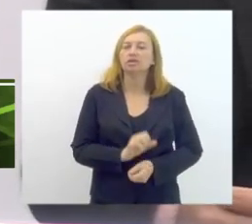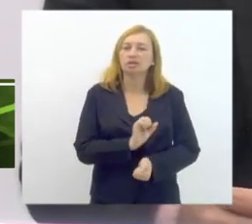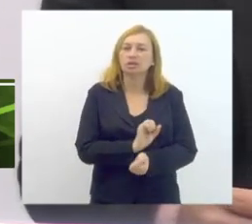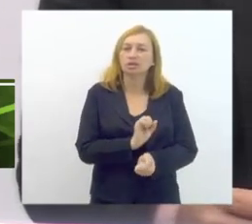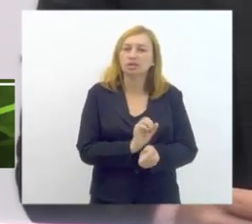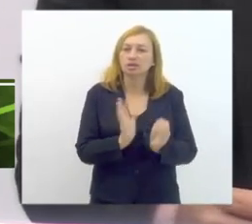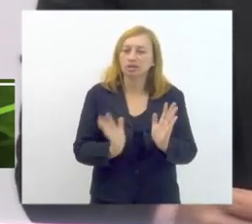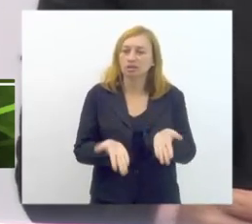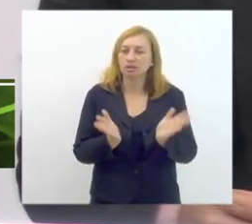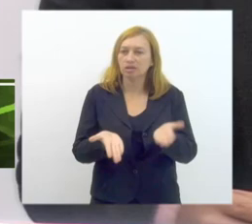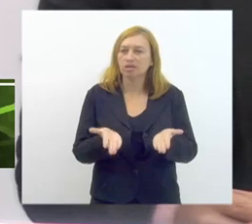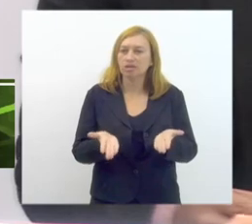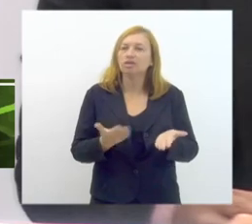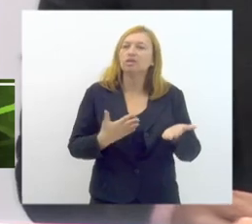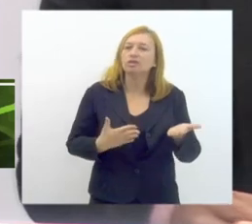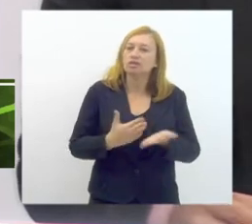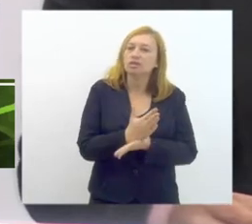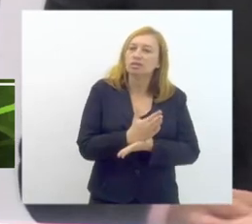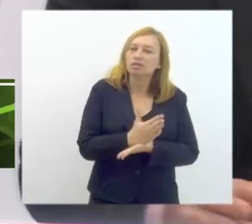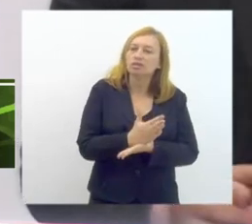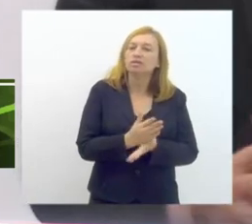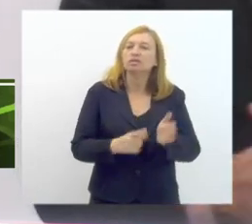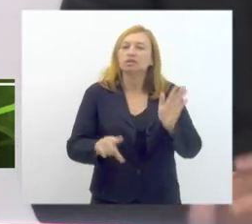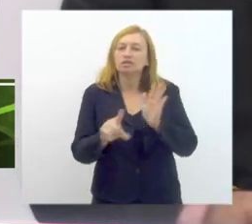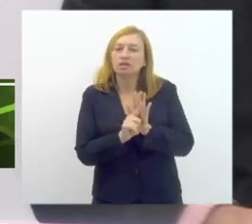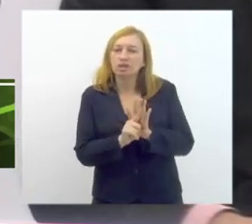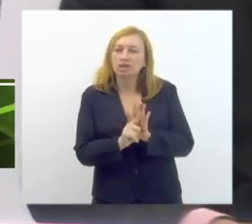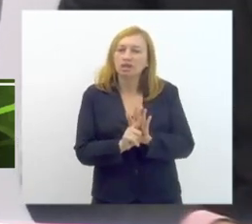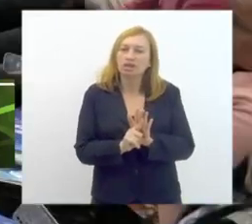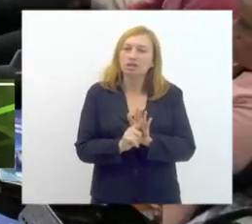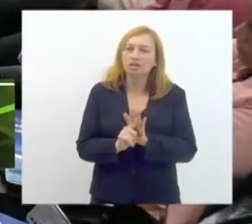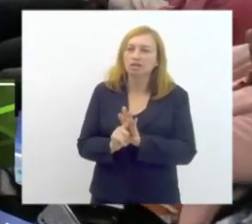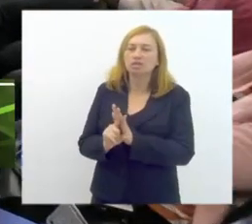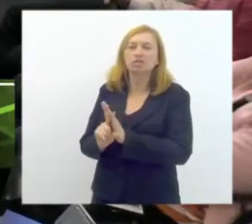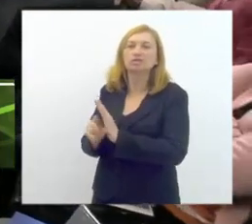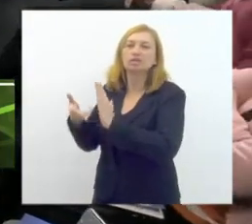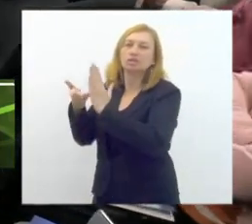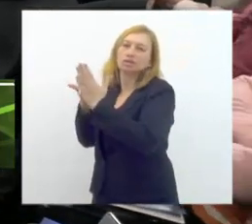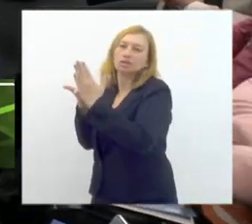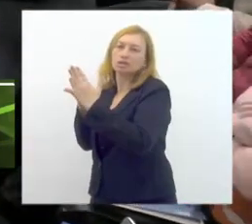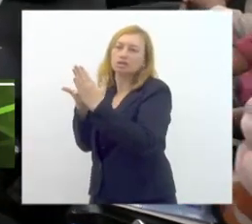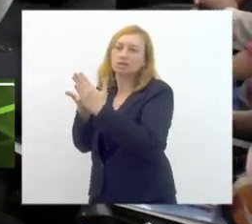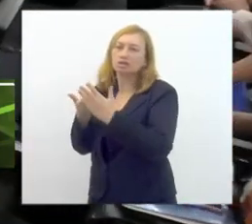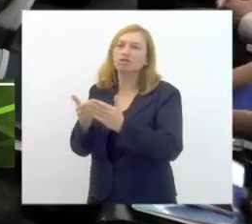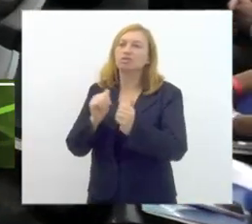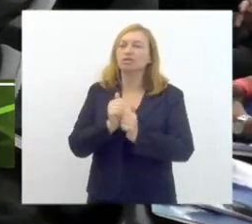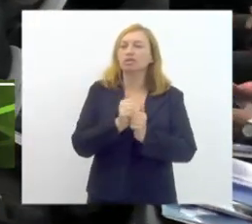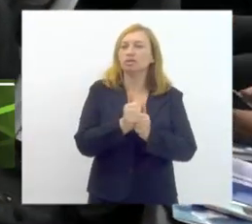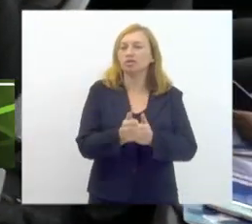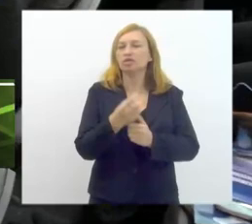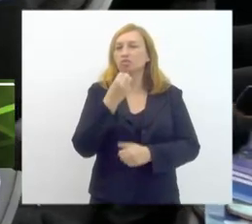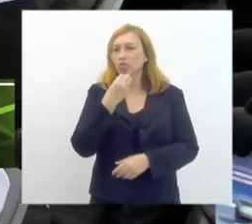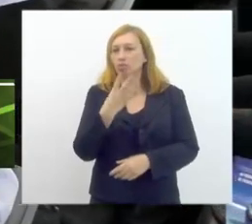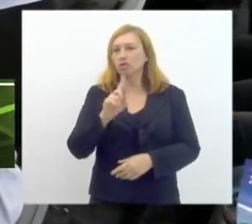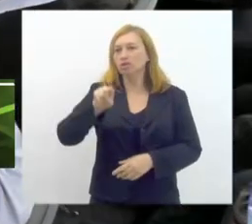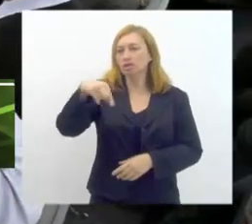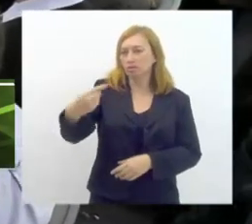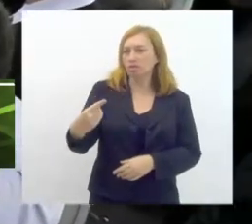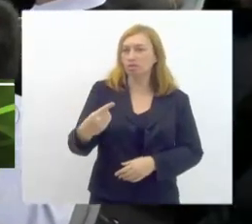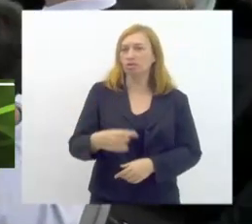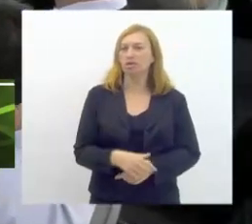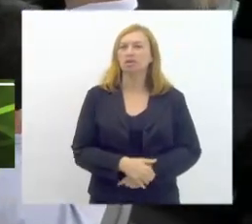aguardando agora essa aprovação dessa lei no Senado Federal, que já é um encaminhamento positivo, depois a